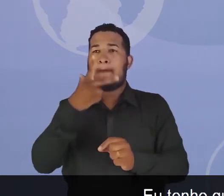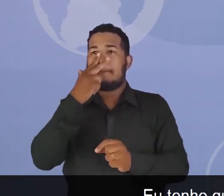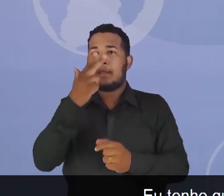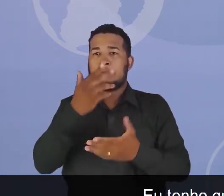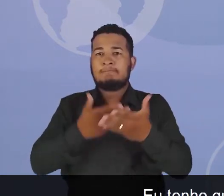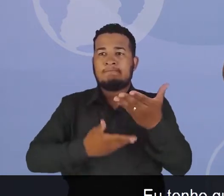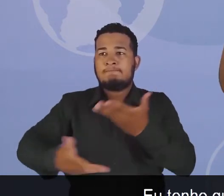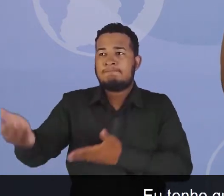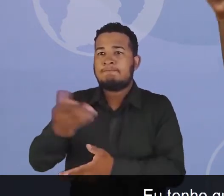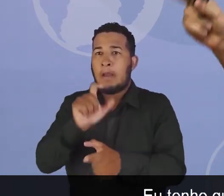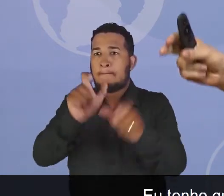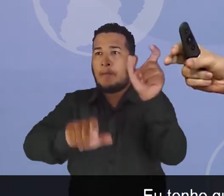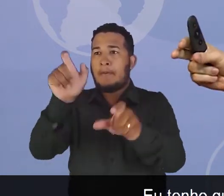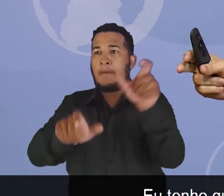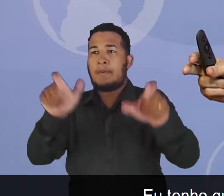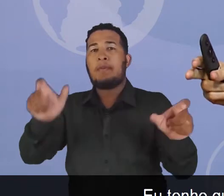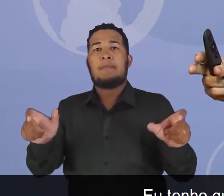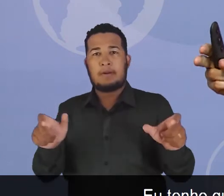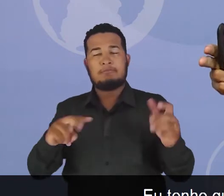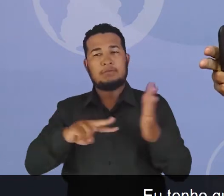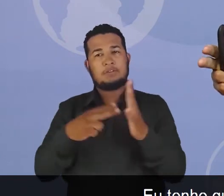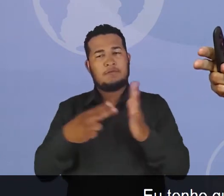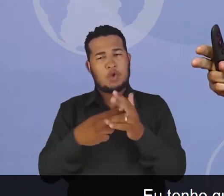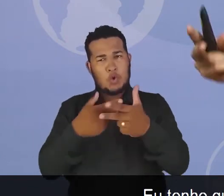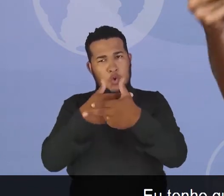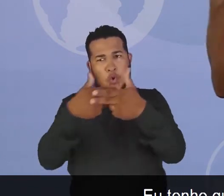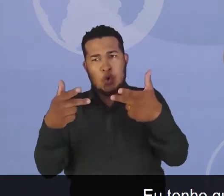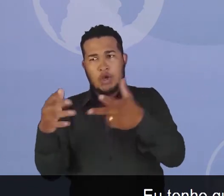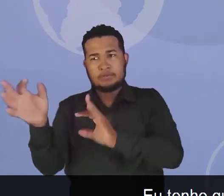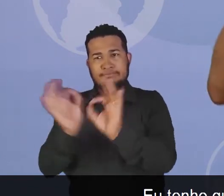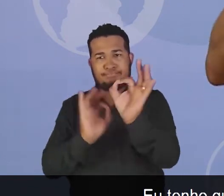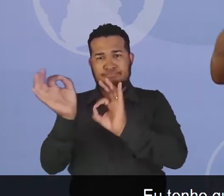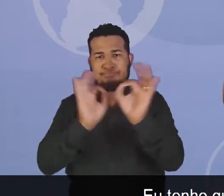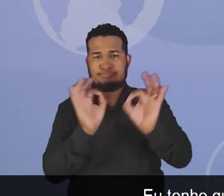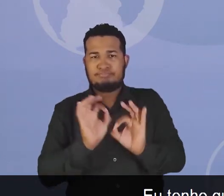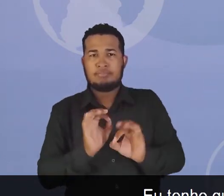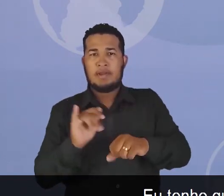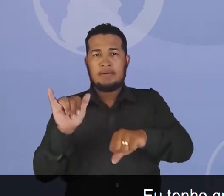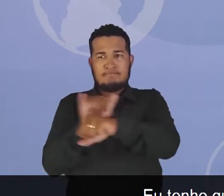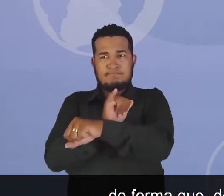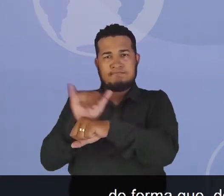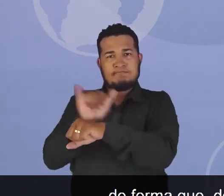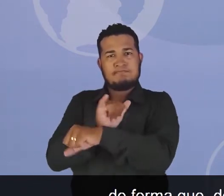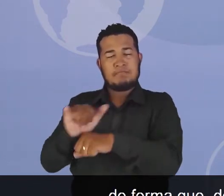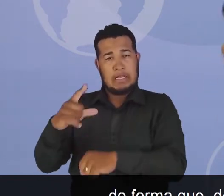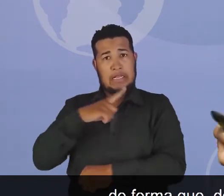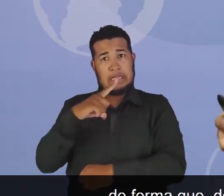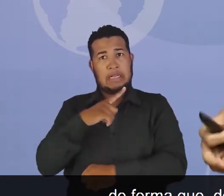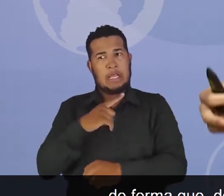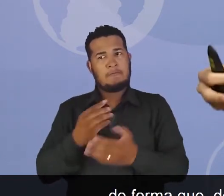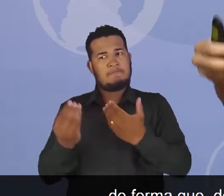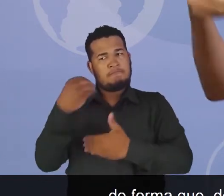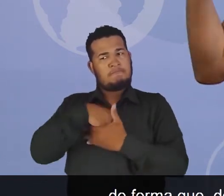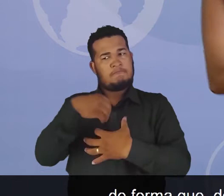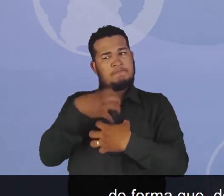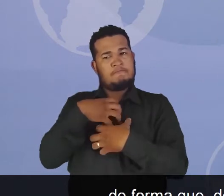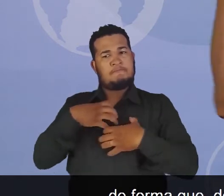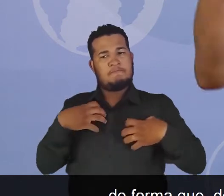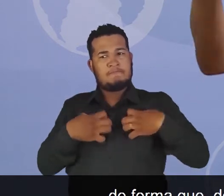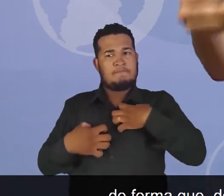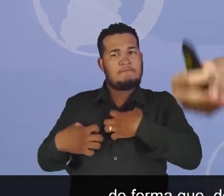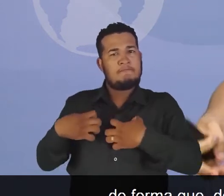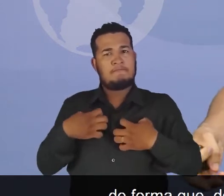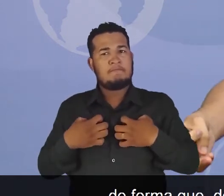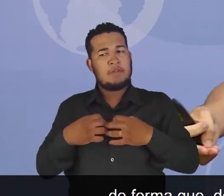tenho que organizar as coisas que eu tenho, os recursos que eu tenho, de forma que